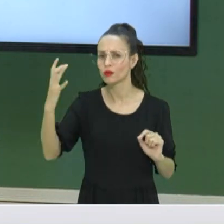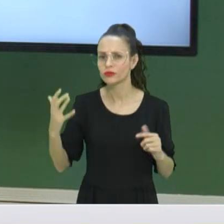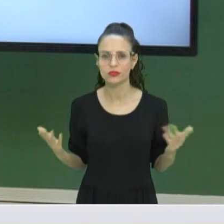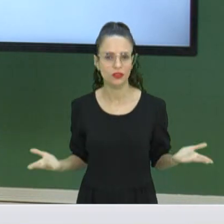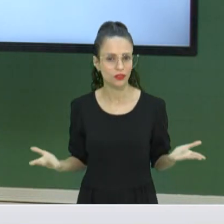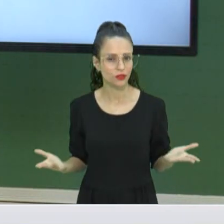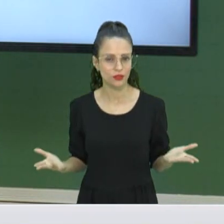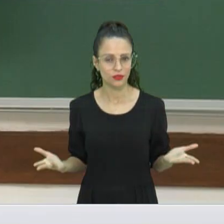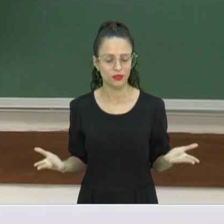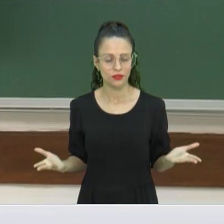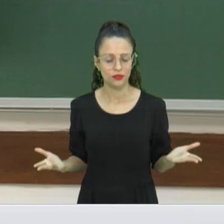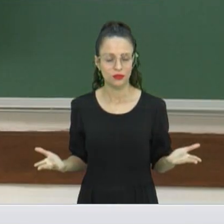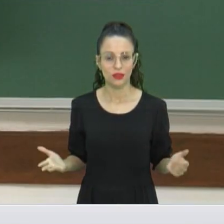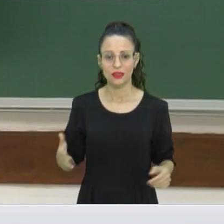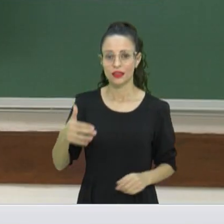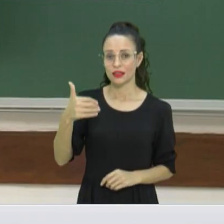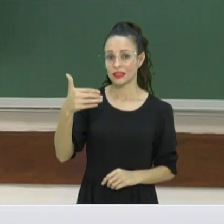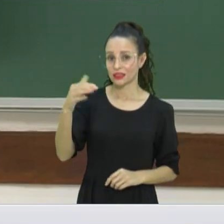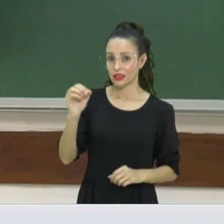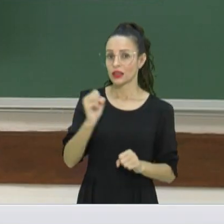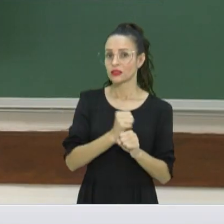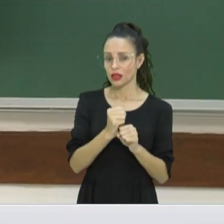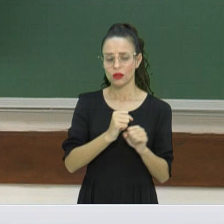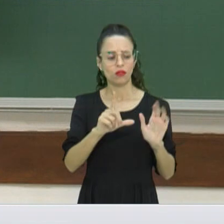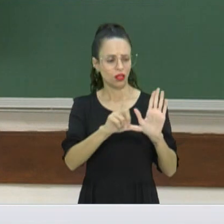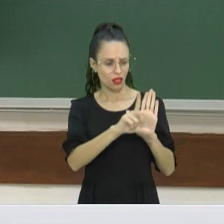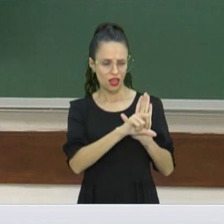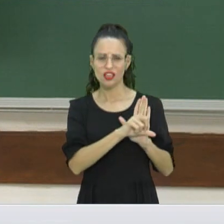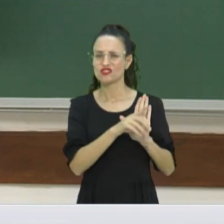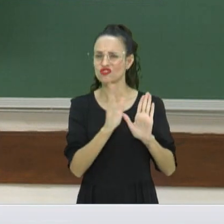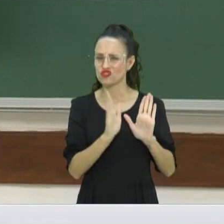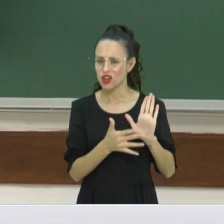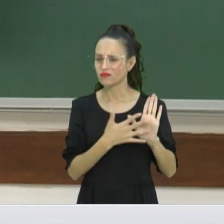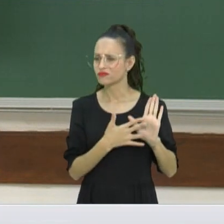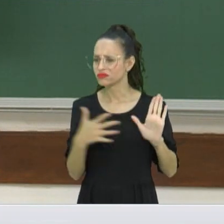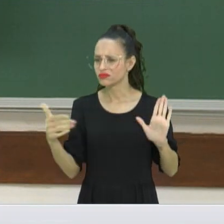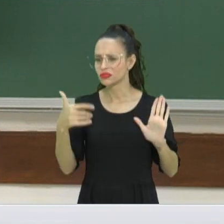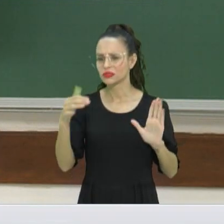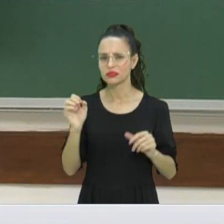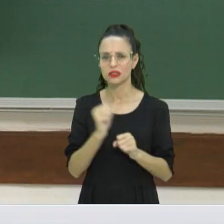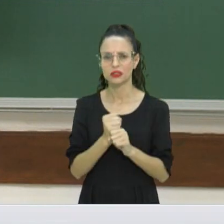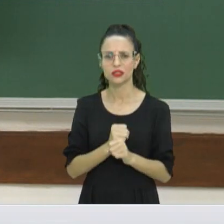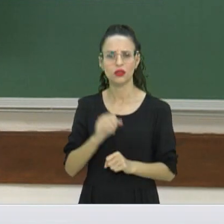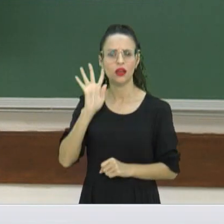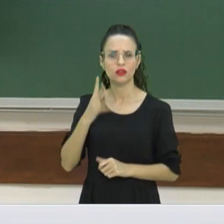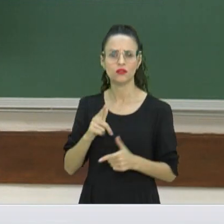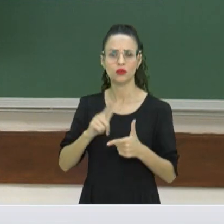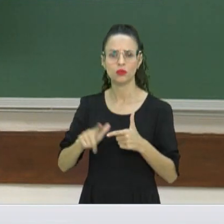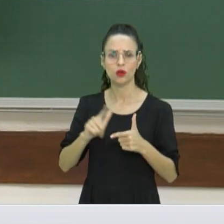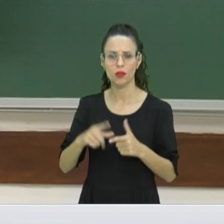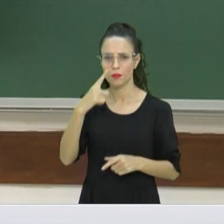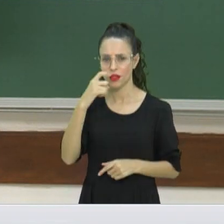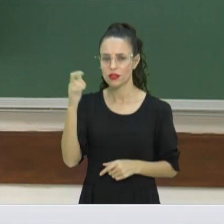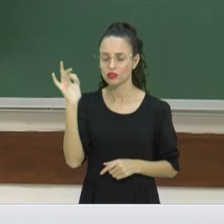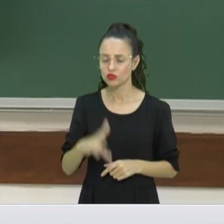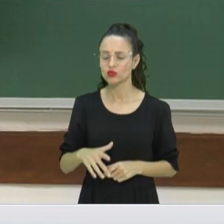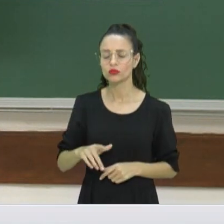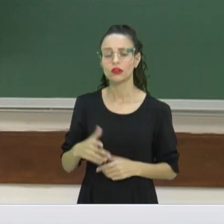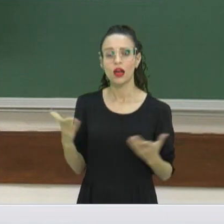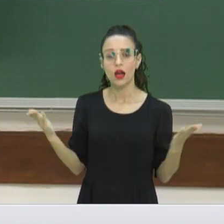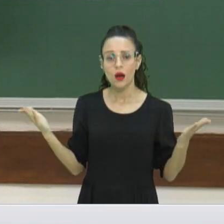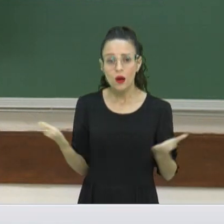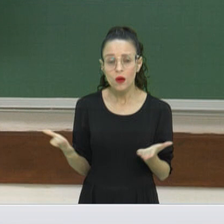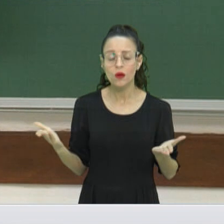acontecendo? 10 anos de uma lei que nós tínhamos que resolver o problema do lixo. 10 anos depois nós